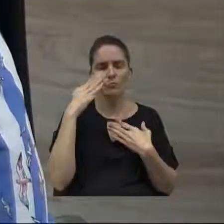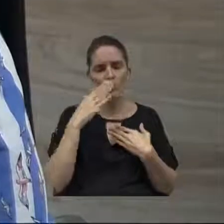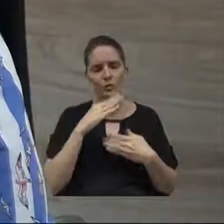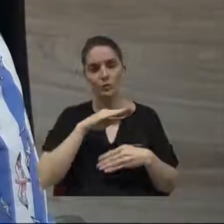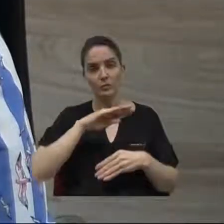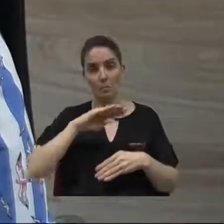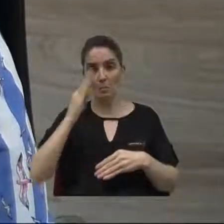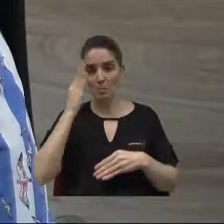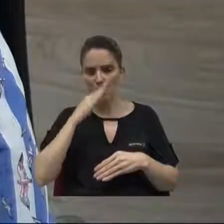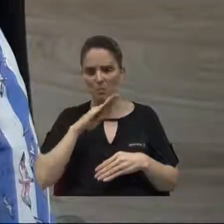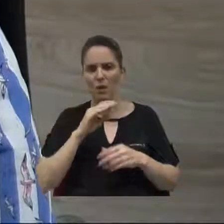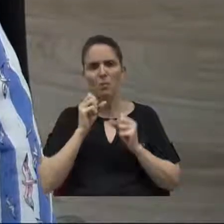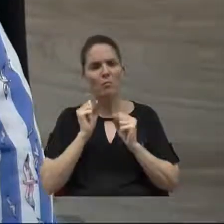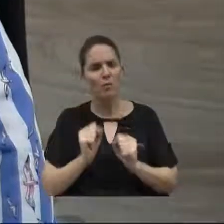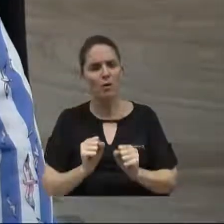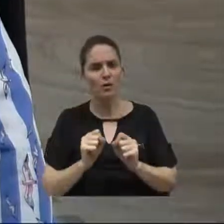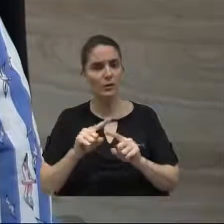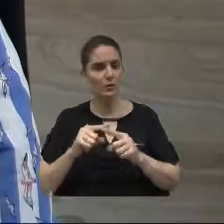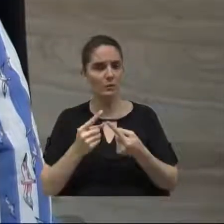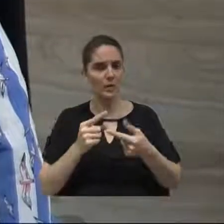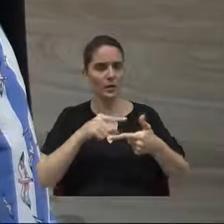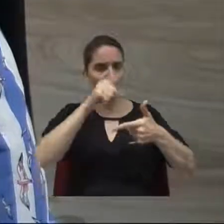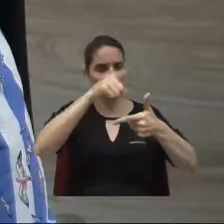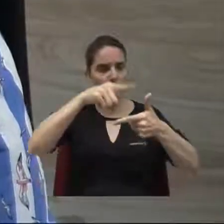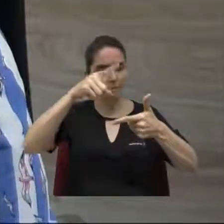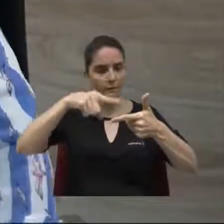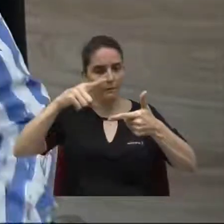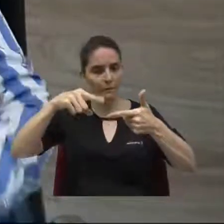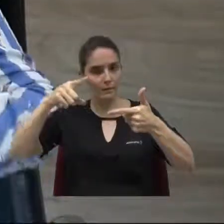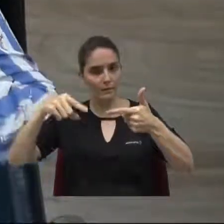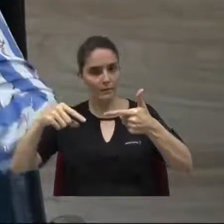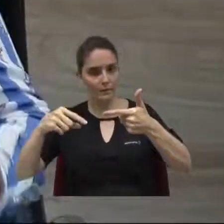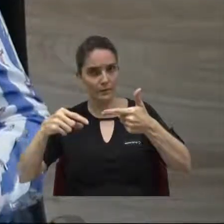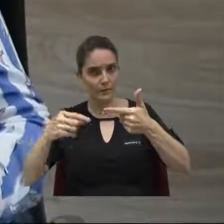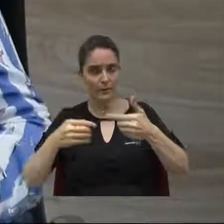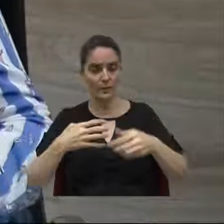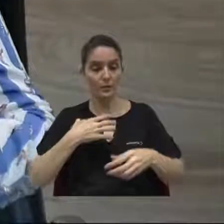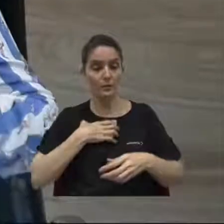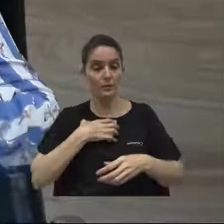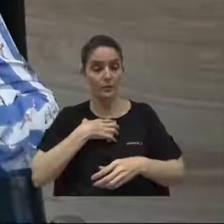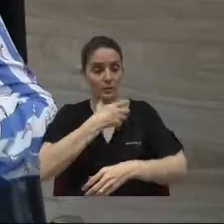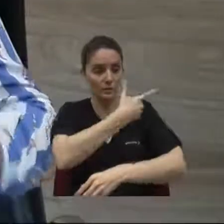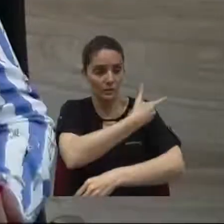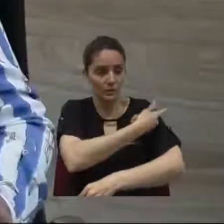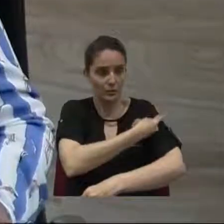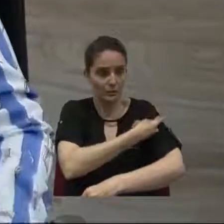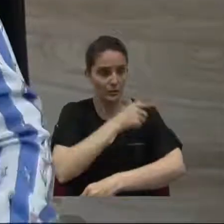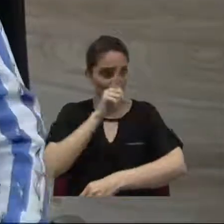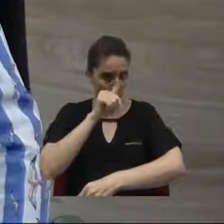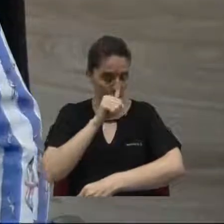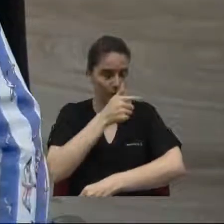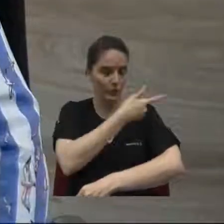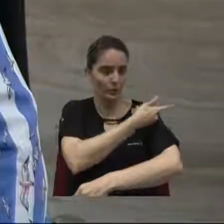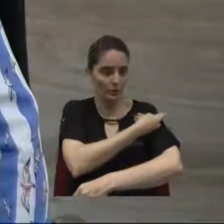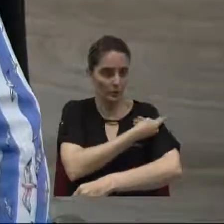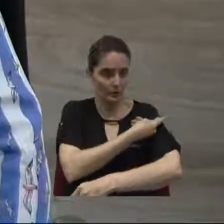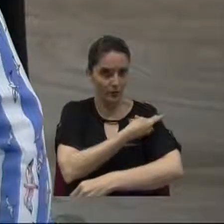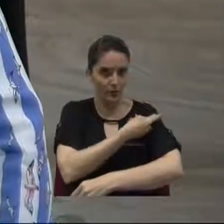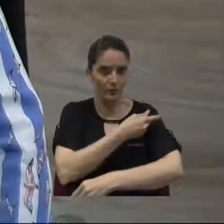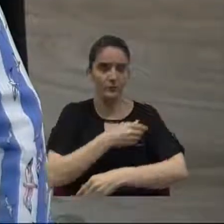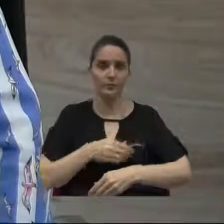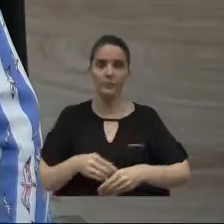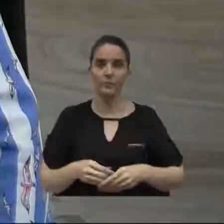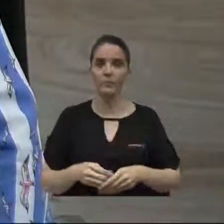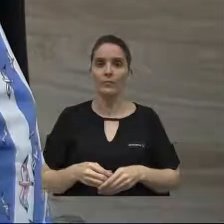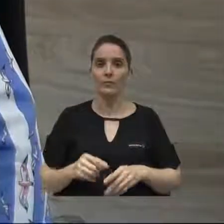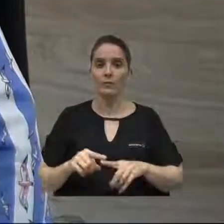quando estatisticamente se fala entre a reação vacinal, pós-vacina, e a questão